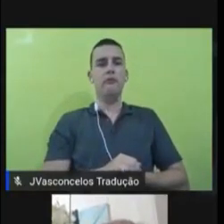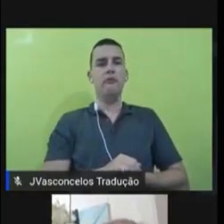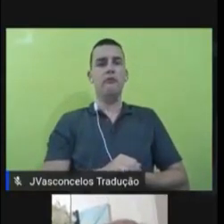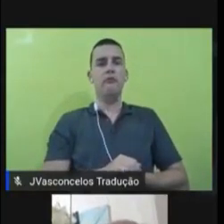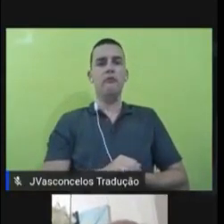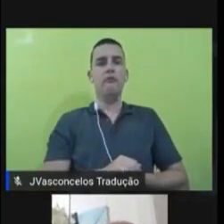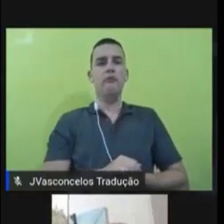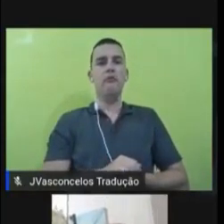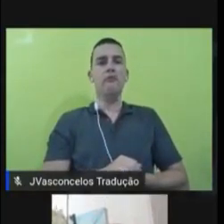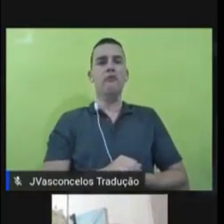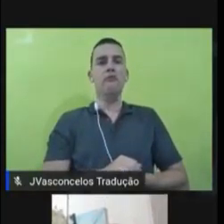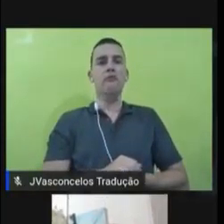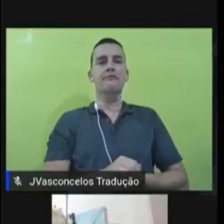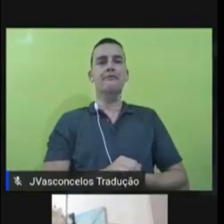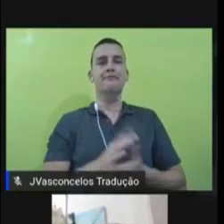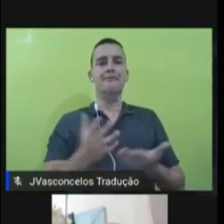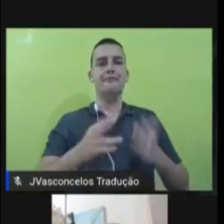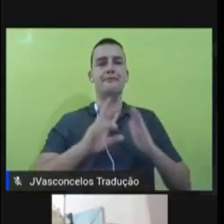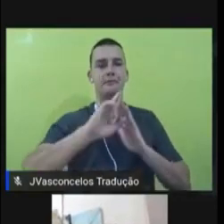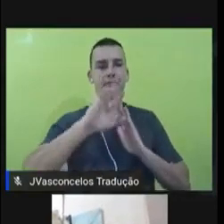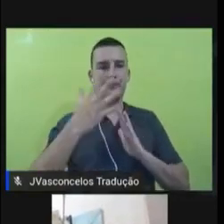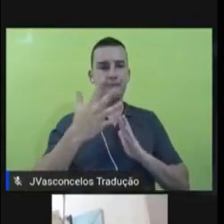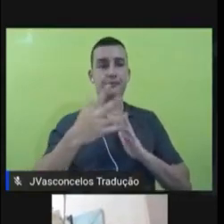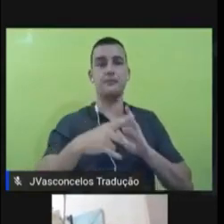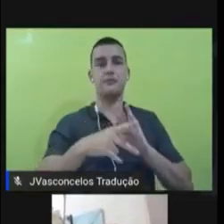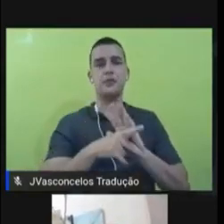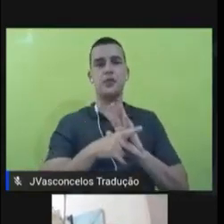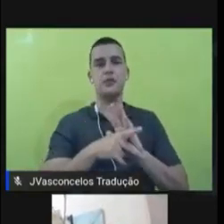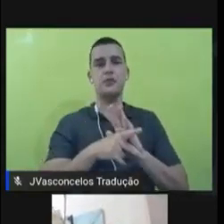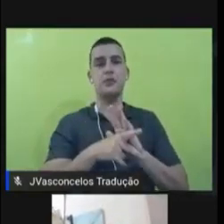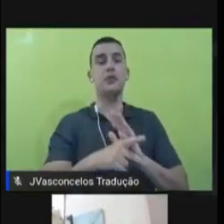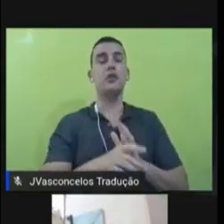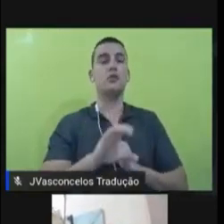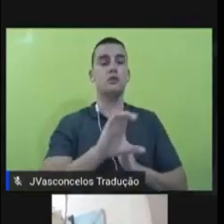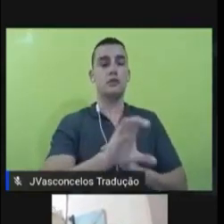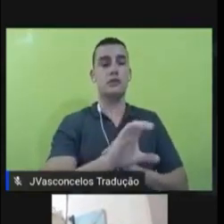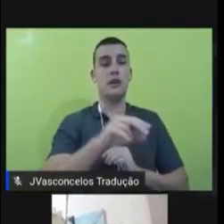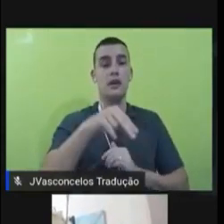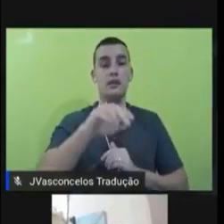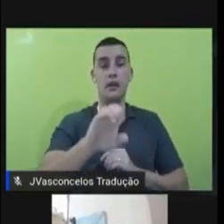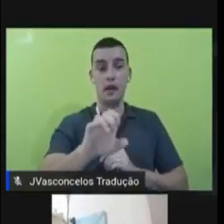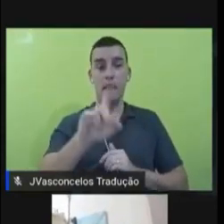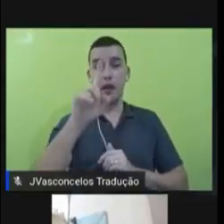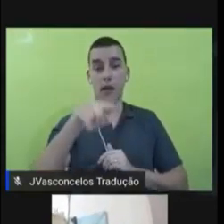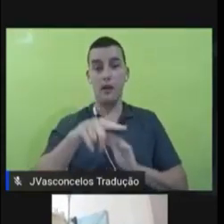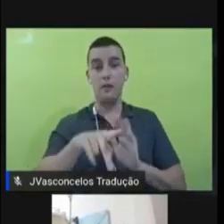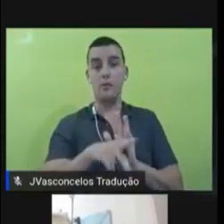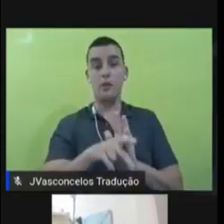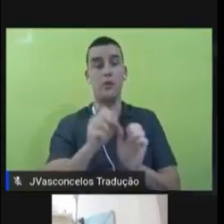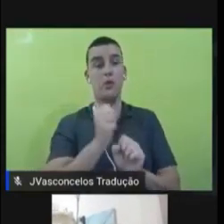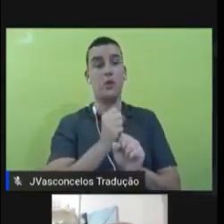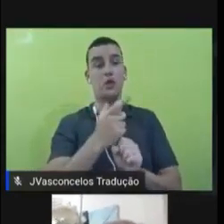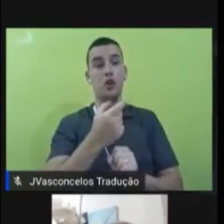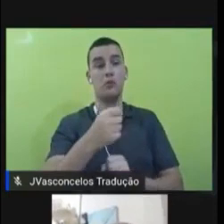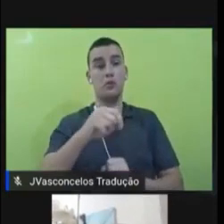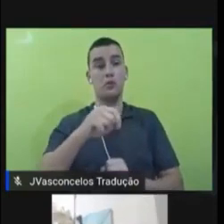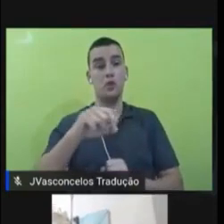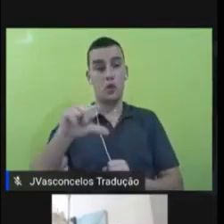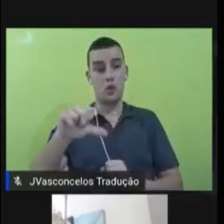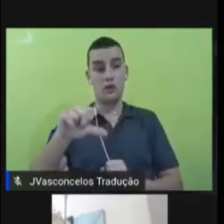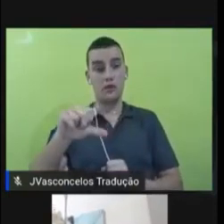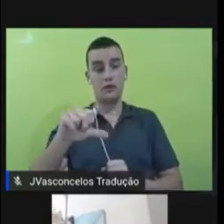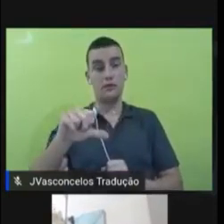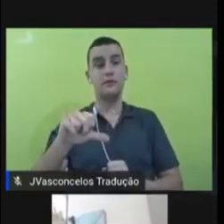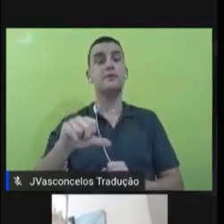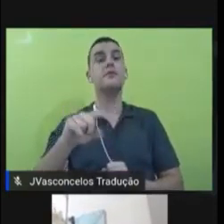A resolução do Conselho Nacional de Educação de 2009 instituiu diretrizes operacionais